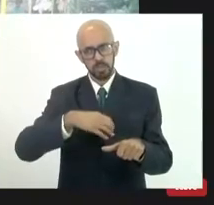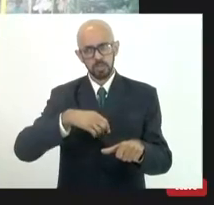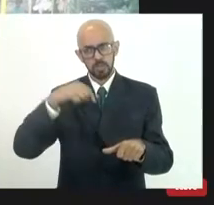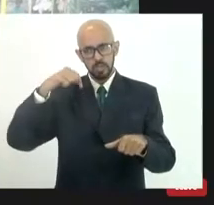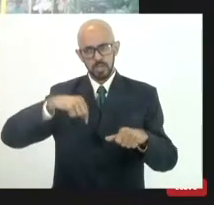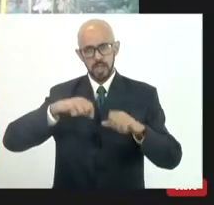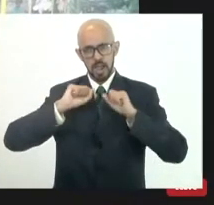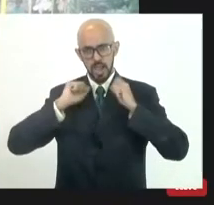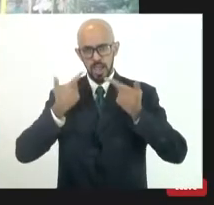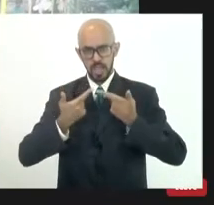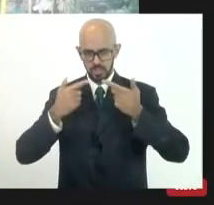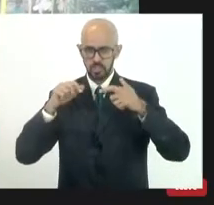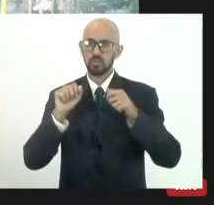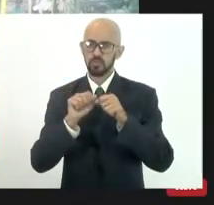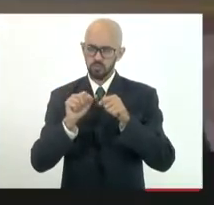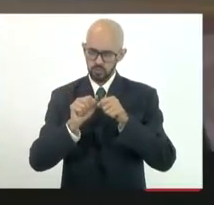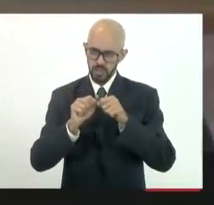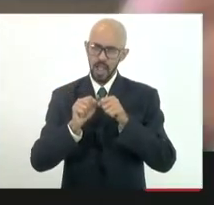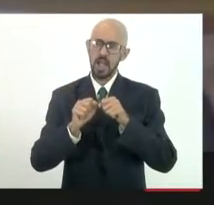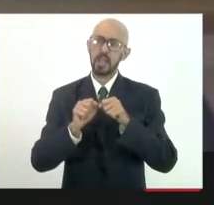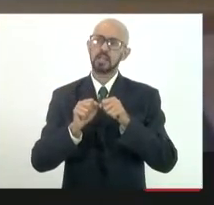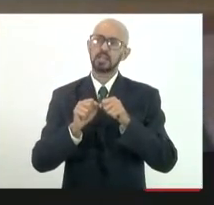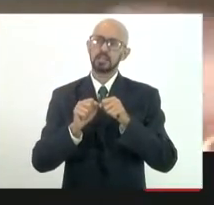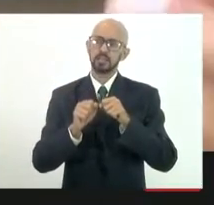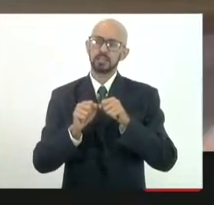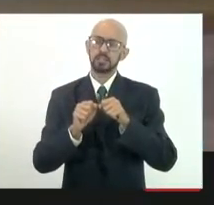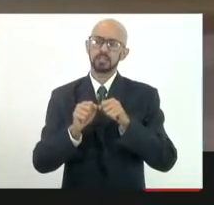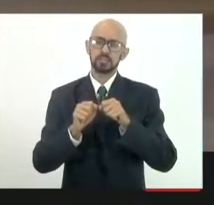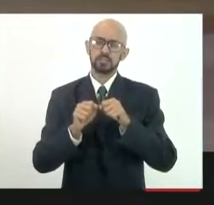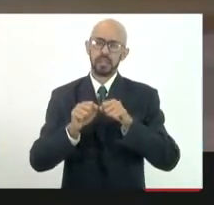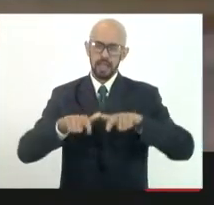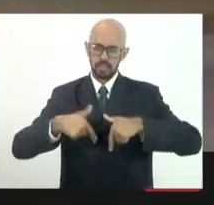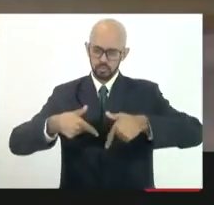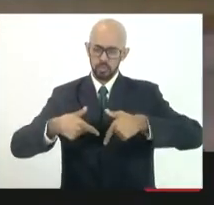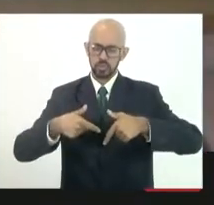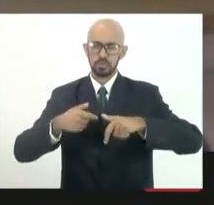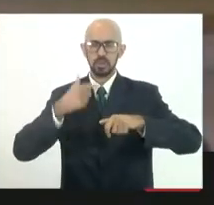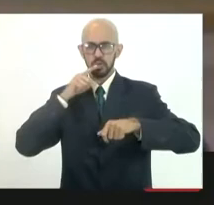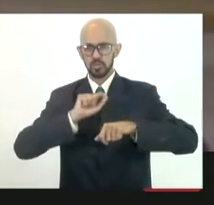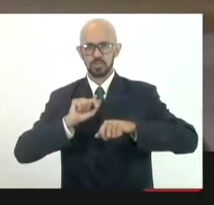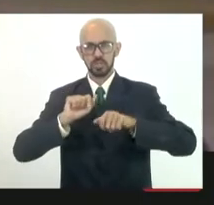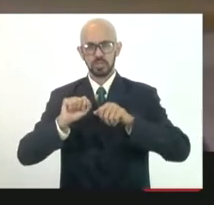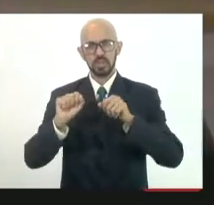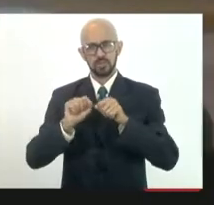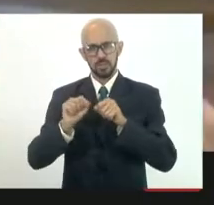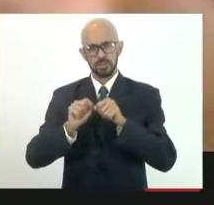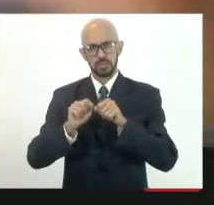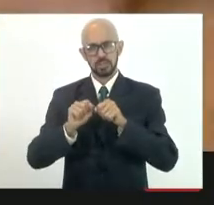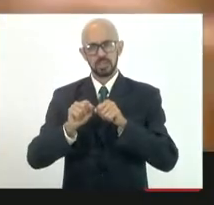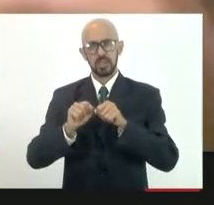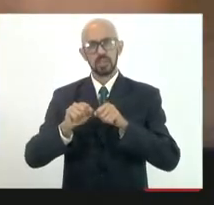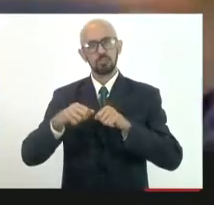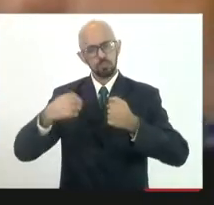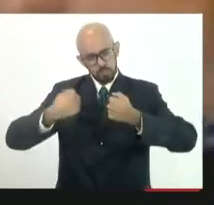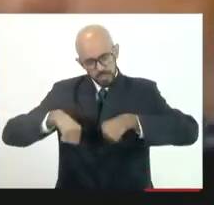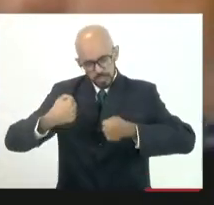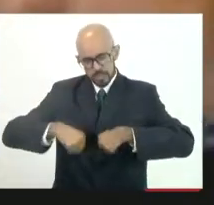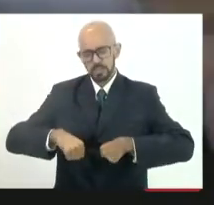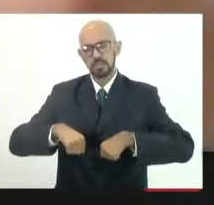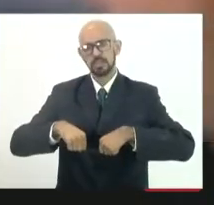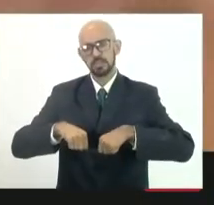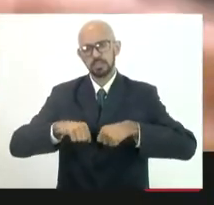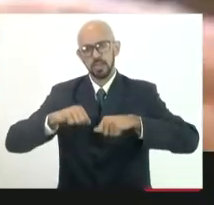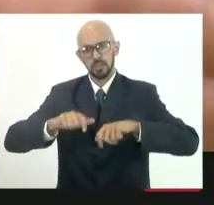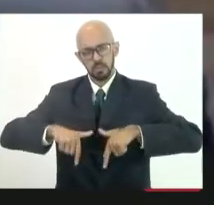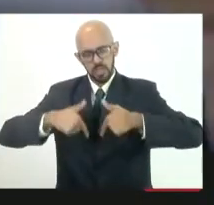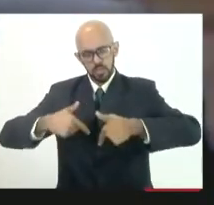feito medidas nesse sentido para garantir esse tipo de enfrentamento, para mostrar que é necessário uma